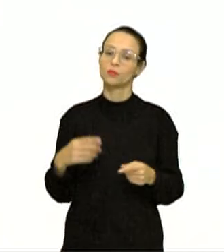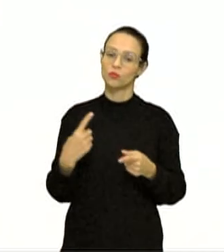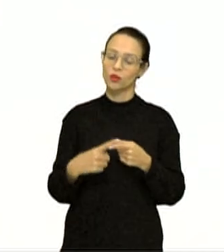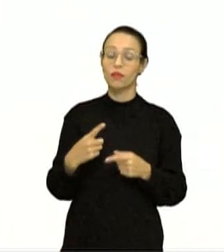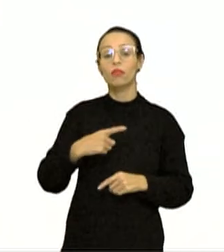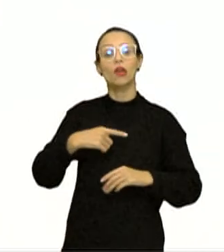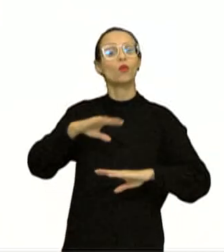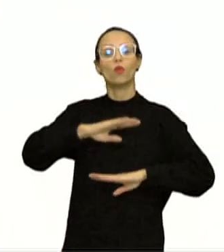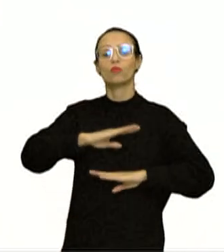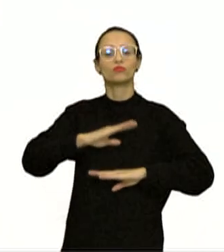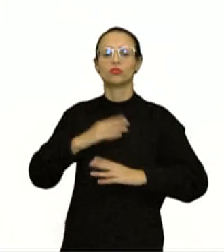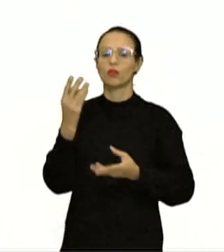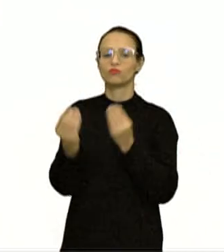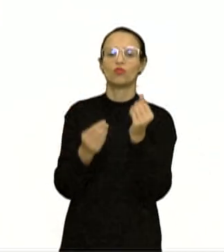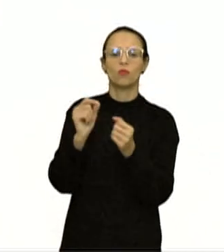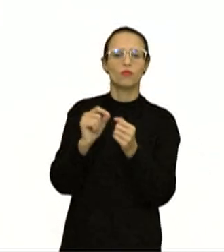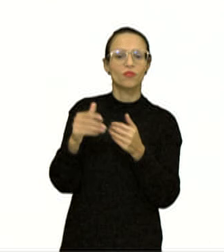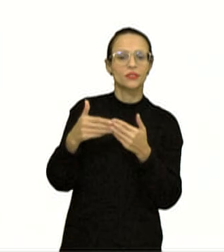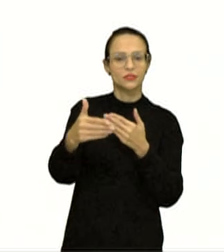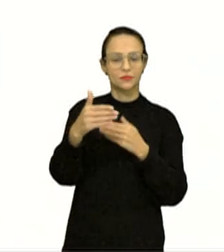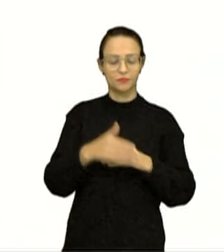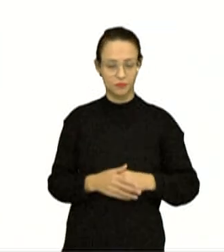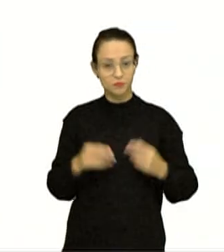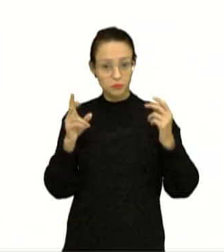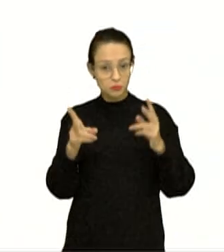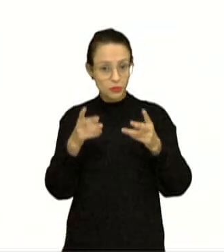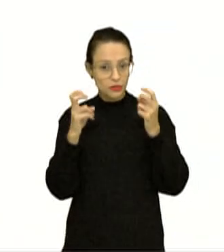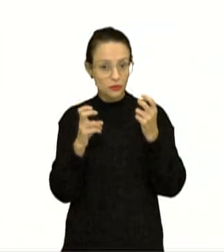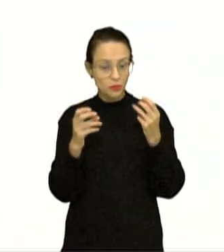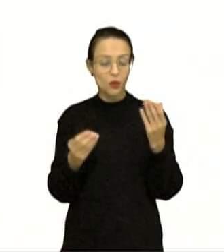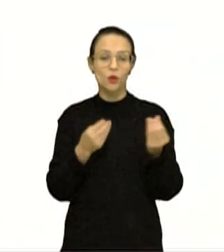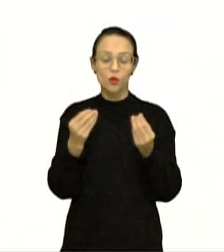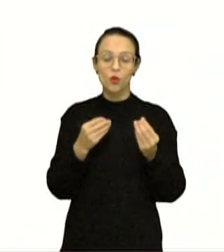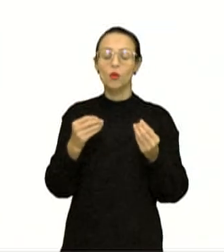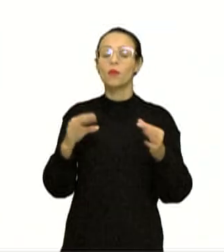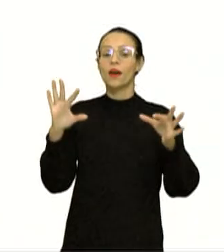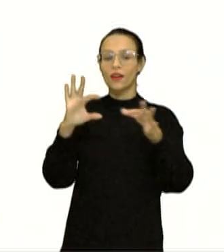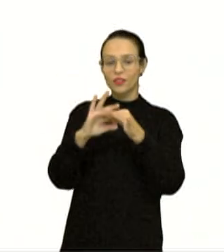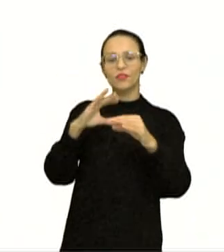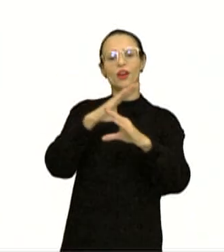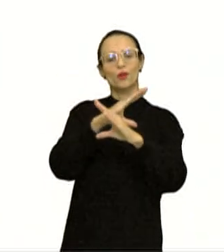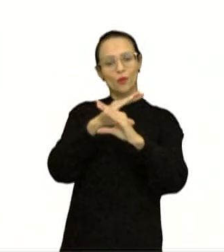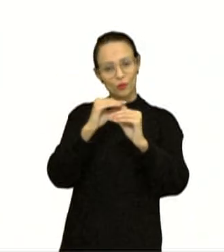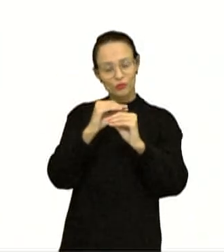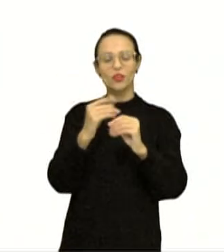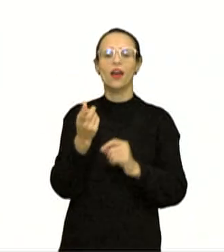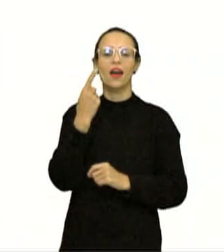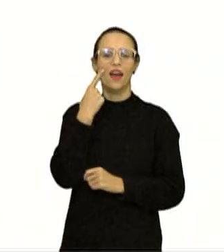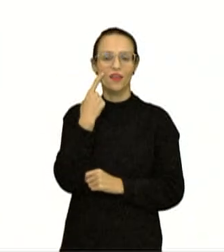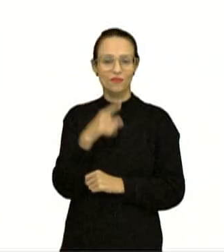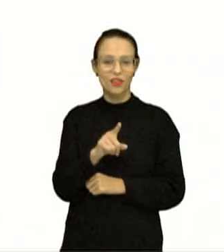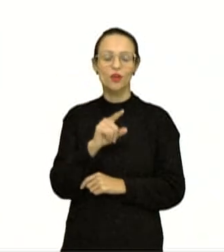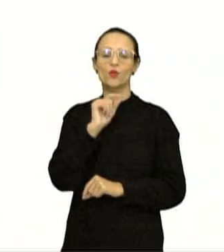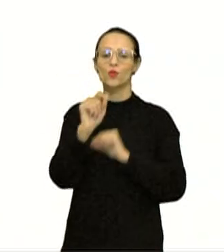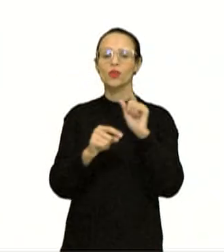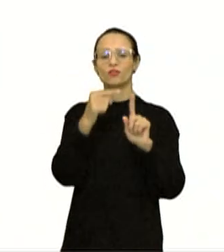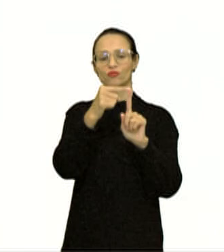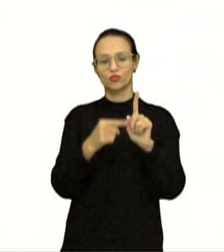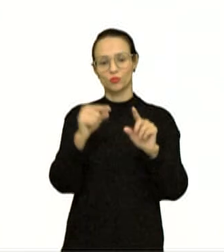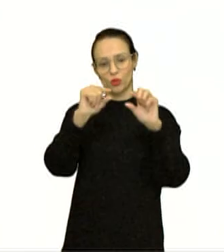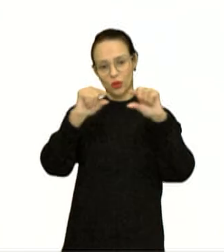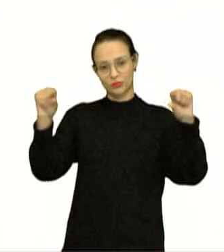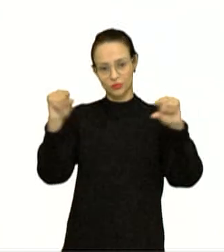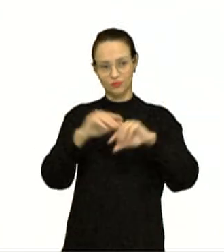estabelece uma condição. Percebeu? Através da conjunção, nós conseguimos nomear o tipo de